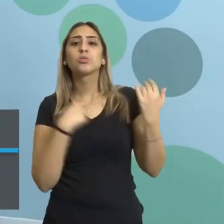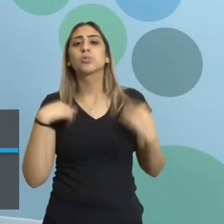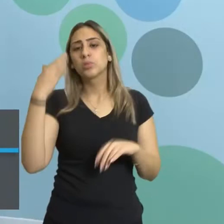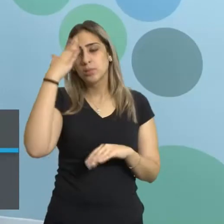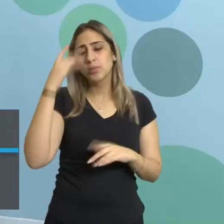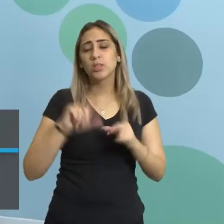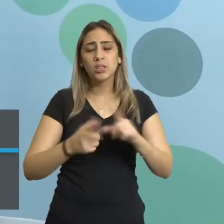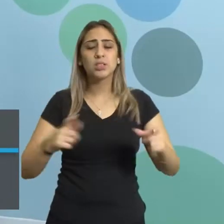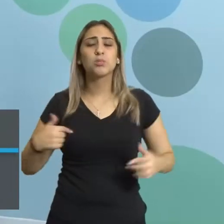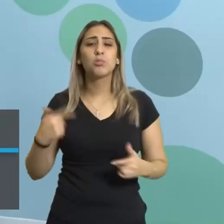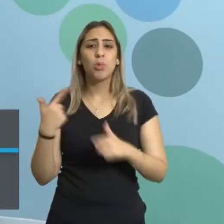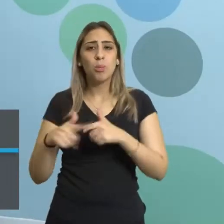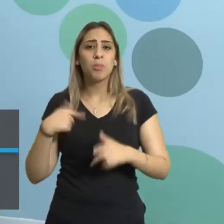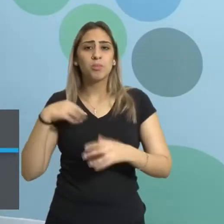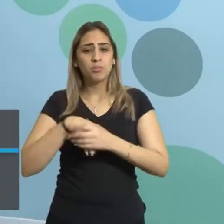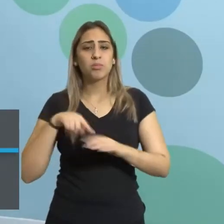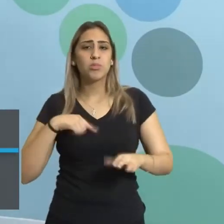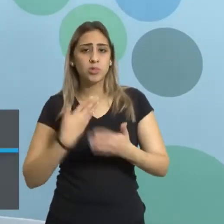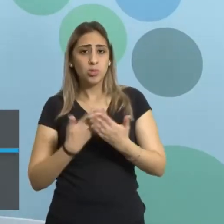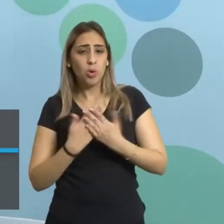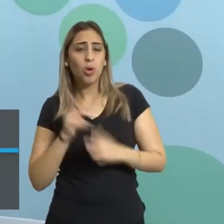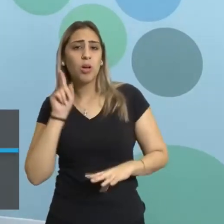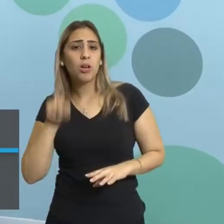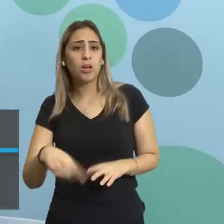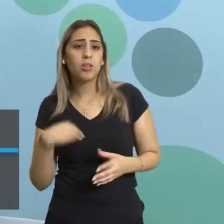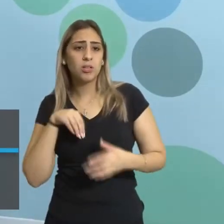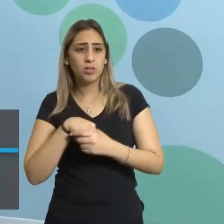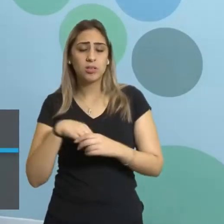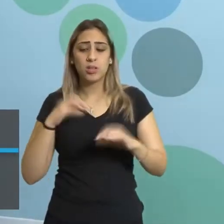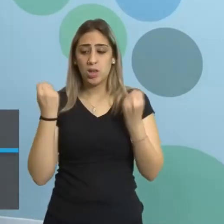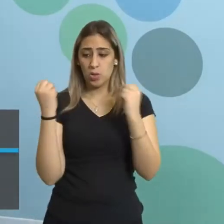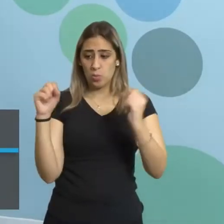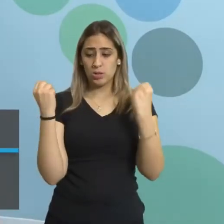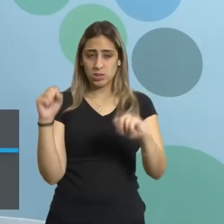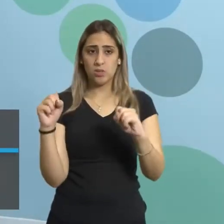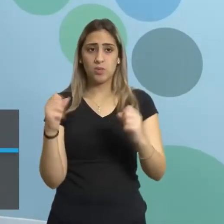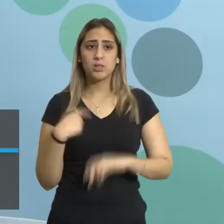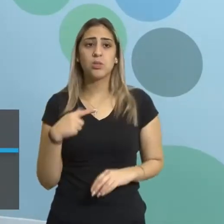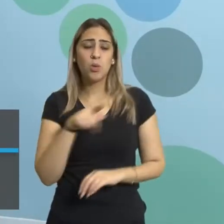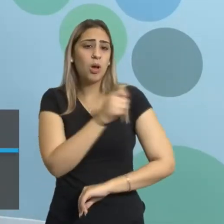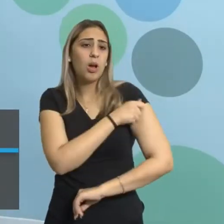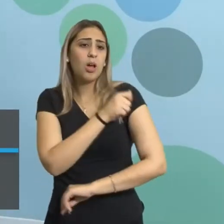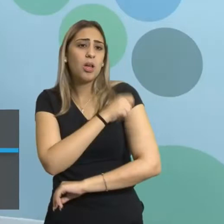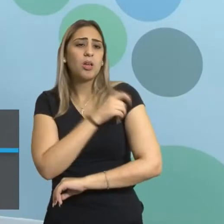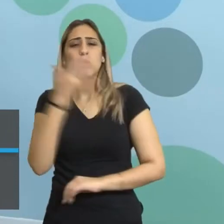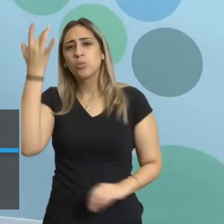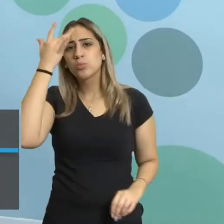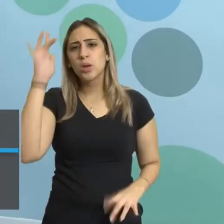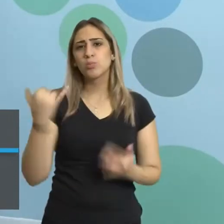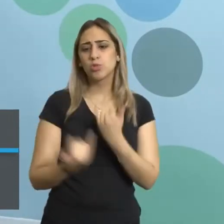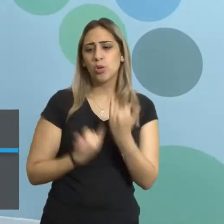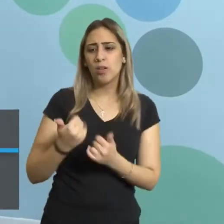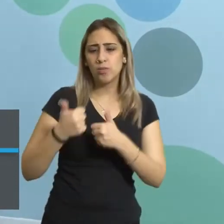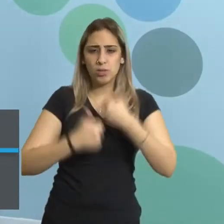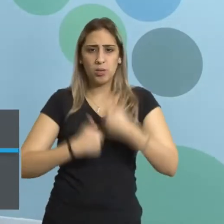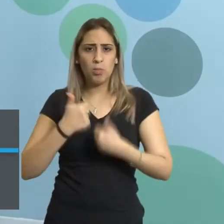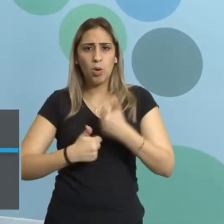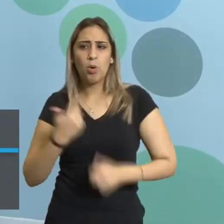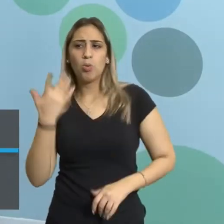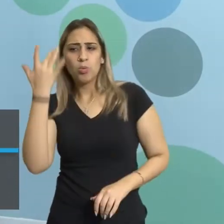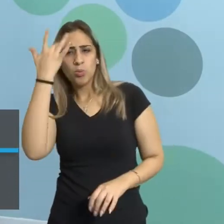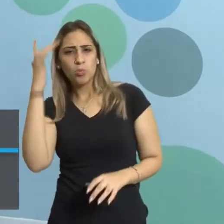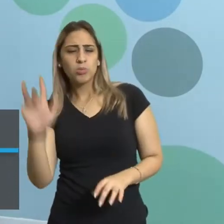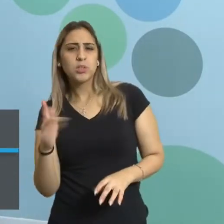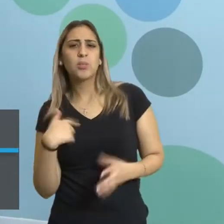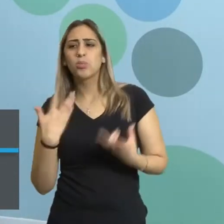sabe que um dos grandes problemas das nossas escolas né é que chega na aula de Educação Física aí aquele aluno que não sabe jogar futebol que não quer